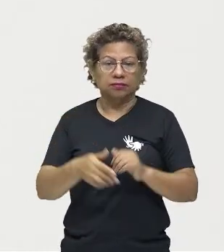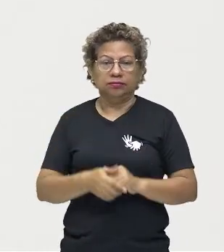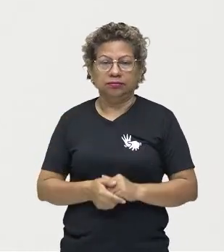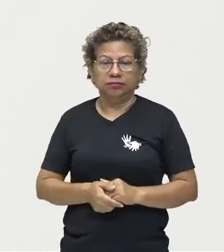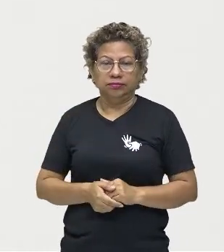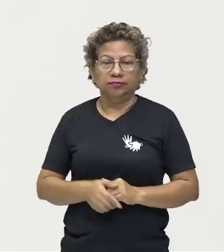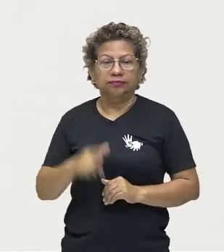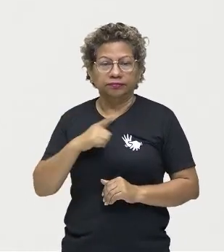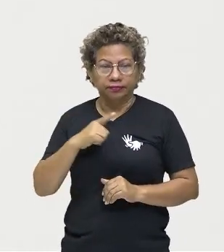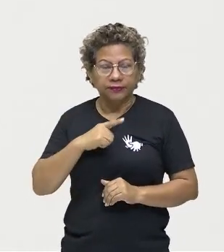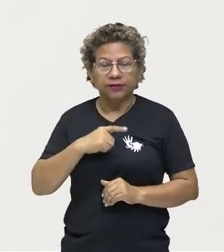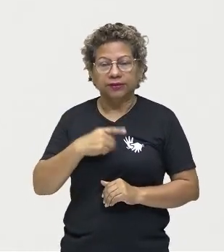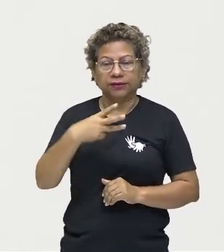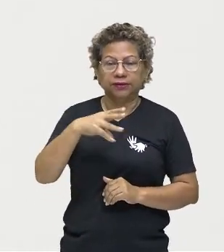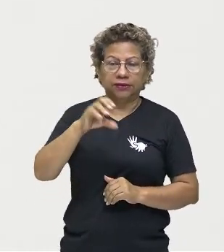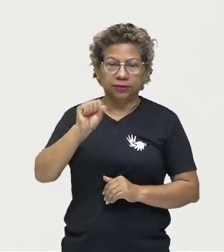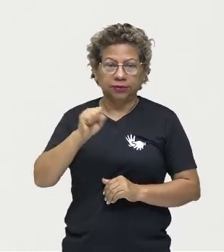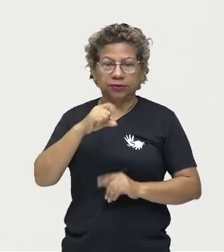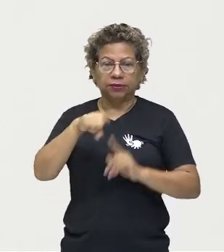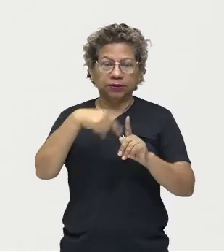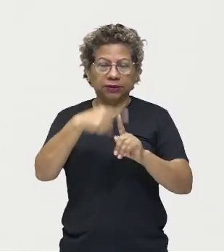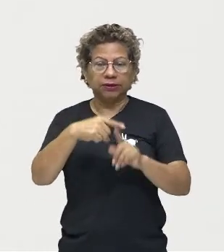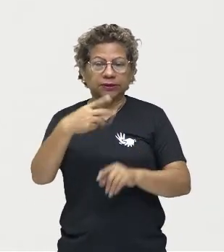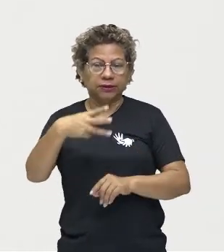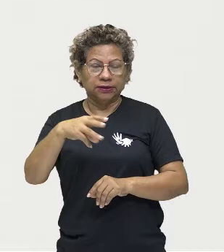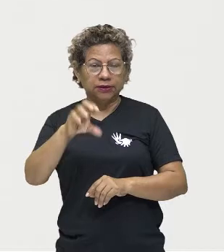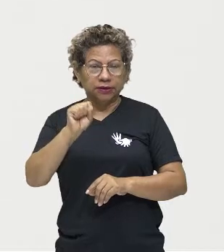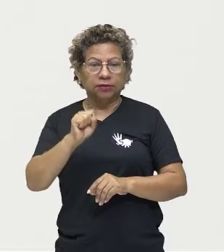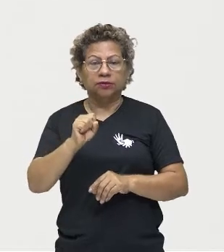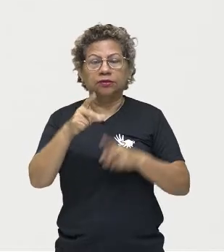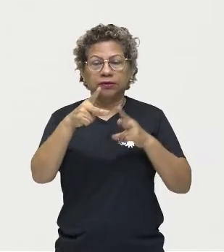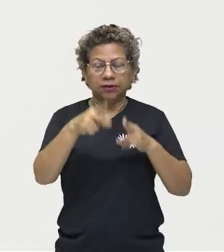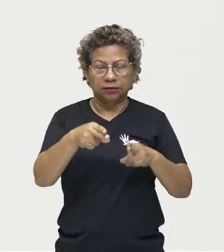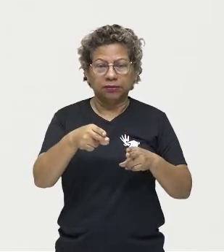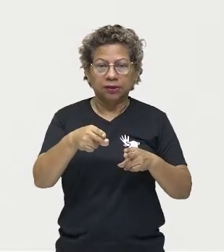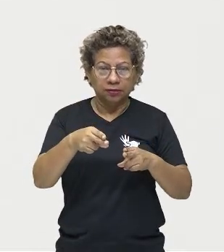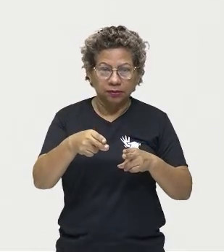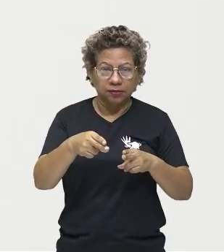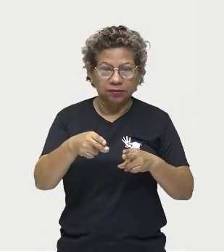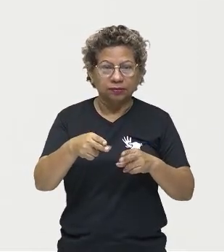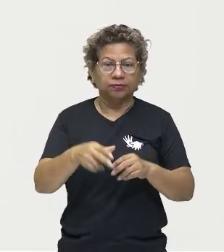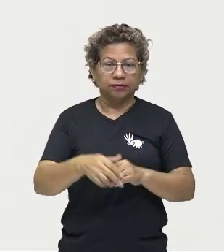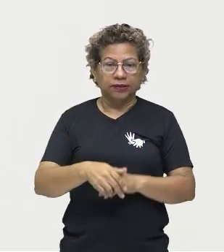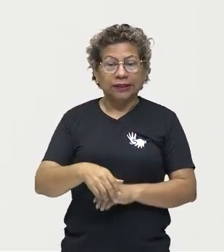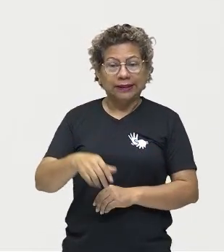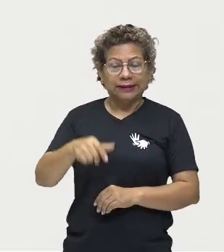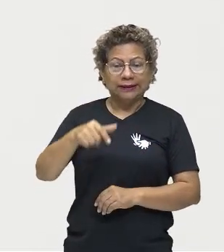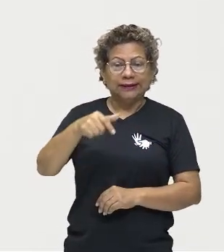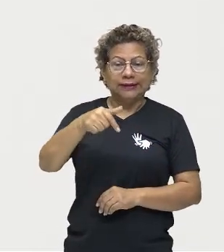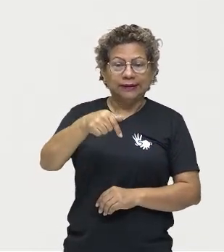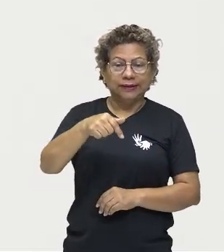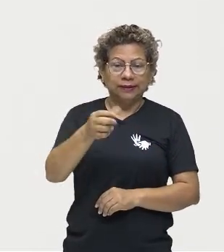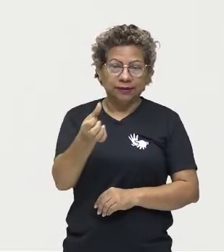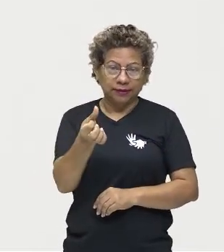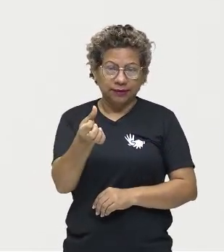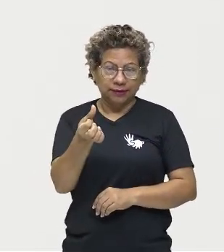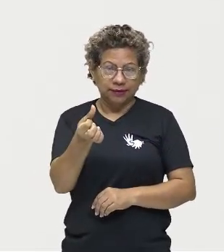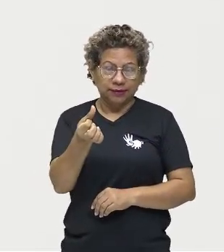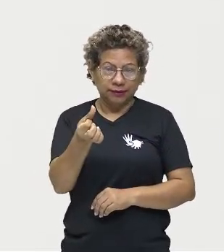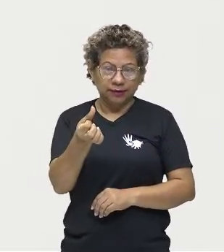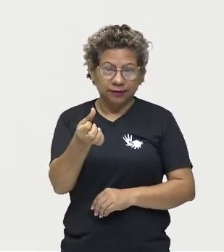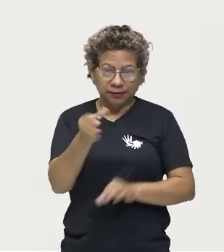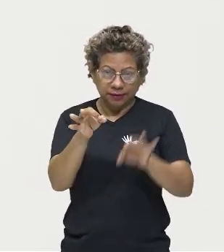ser igual a 38 mais 38, que vai dar 36 graus. Beleza? Muito bem.